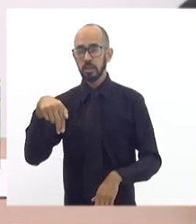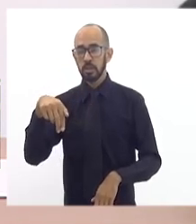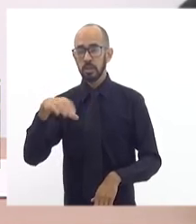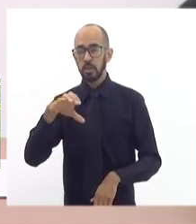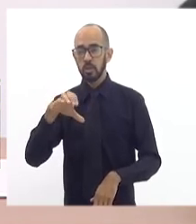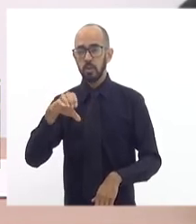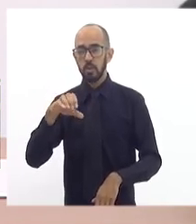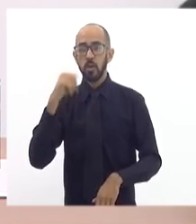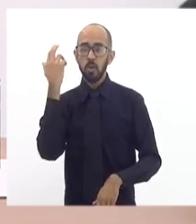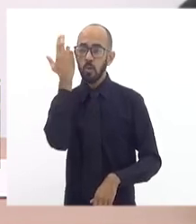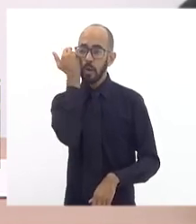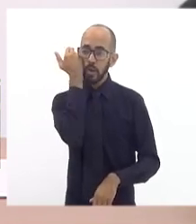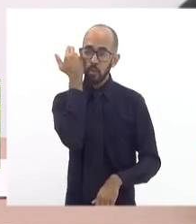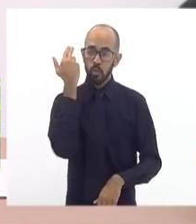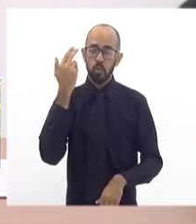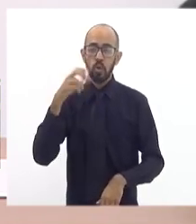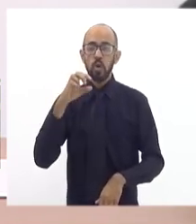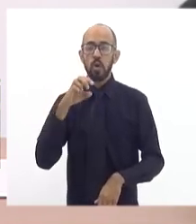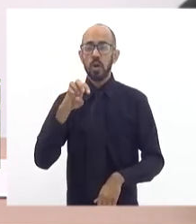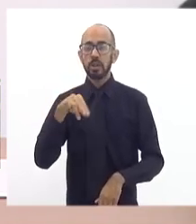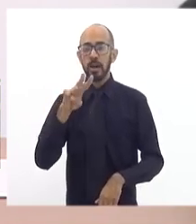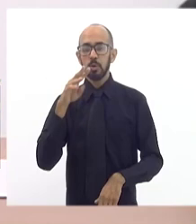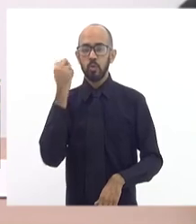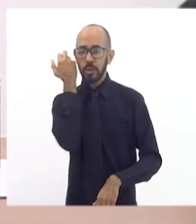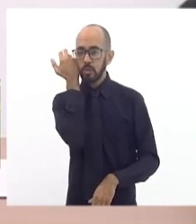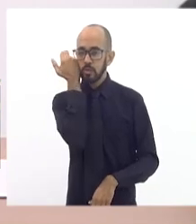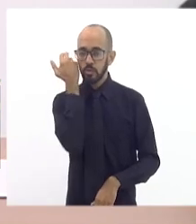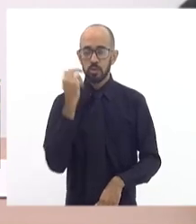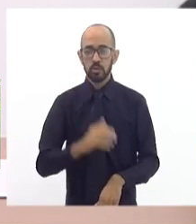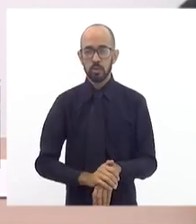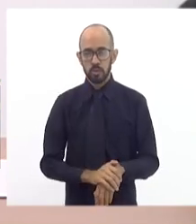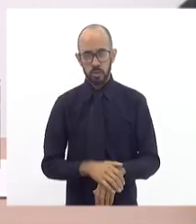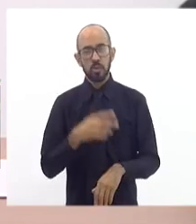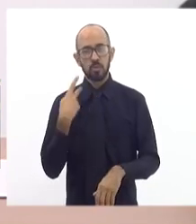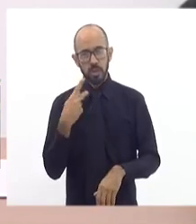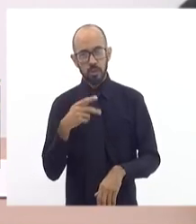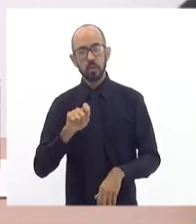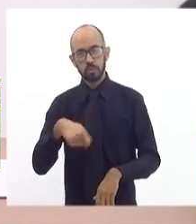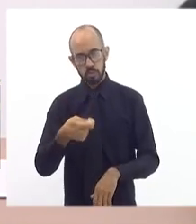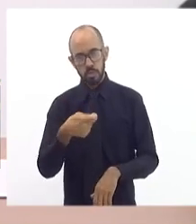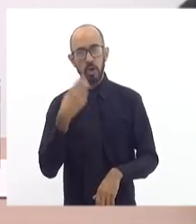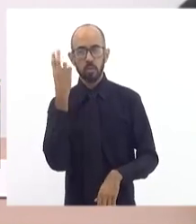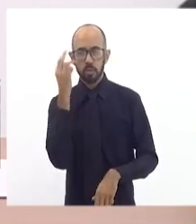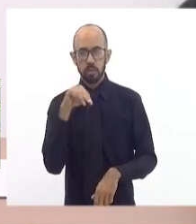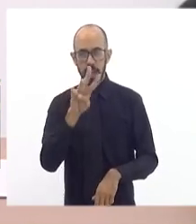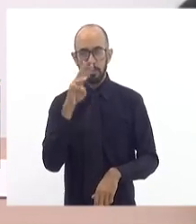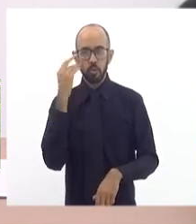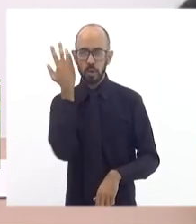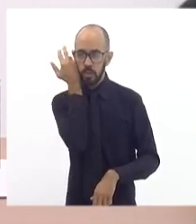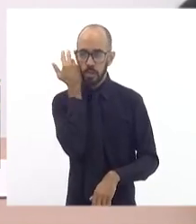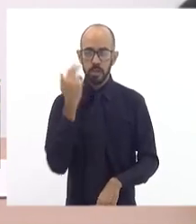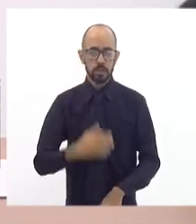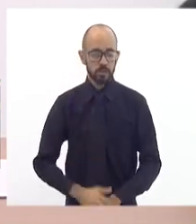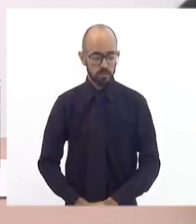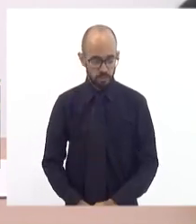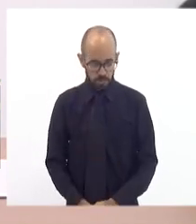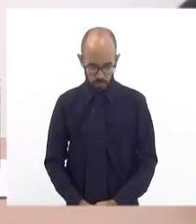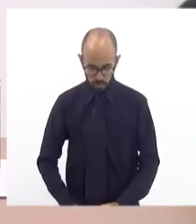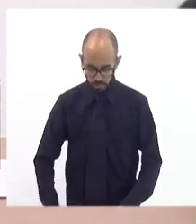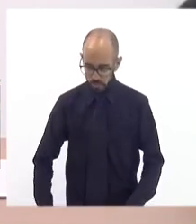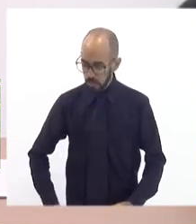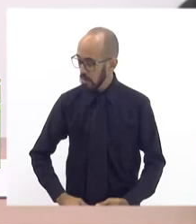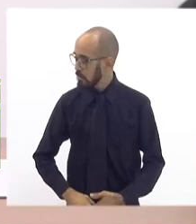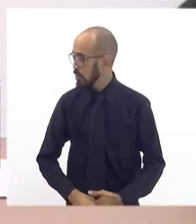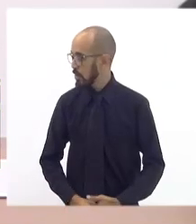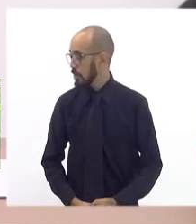obrigado pela presença e todos os demais representantes da sociedade civil que estão presentes aqui neste momento o que